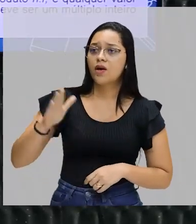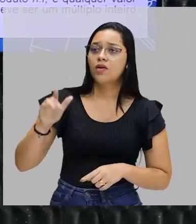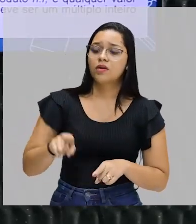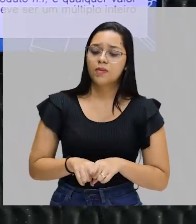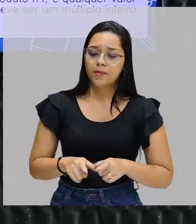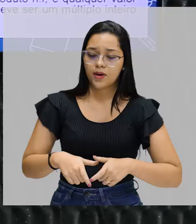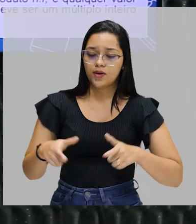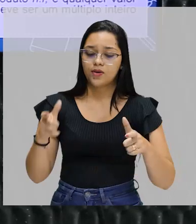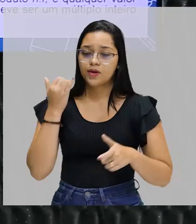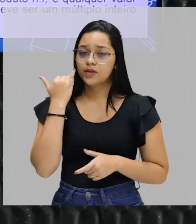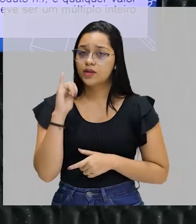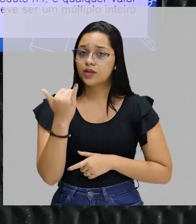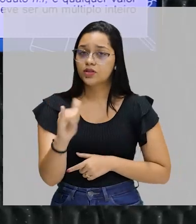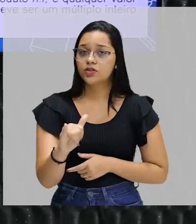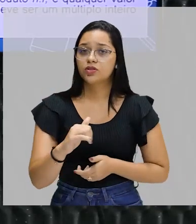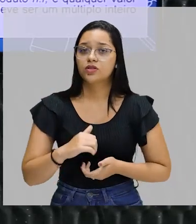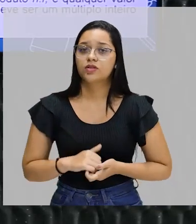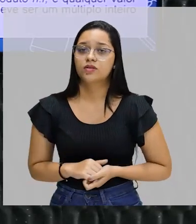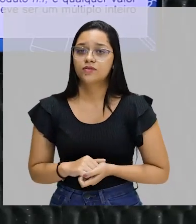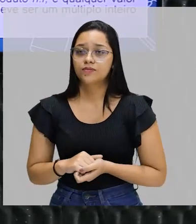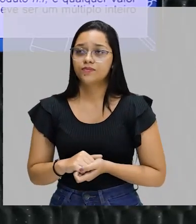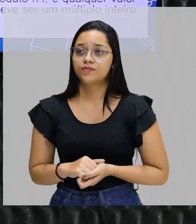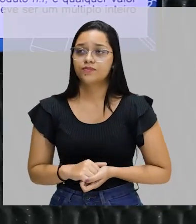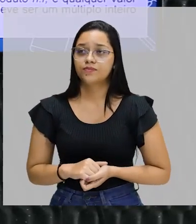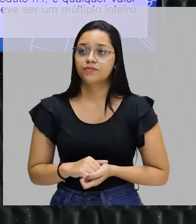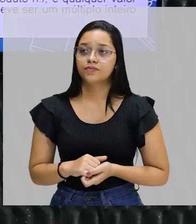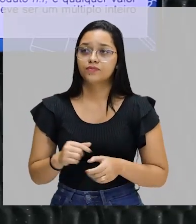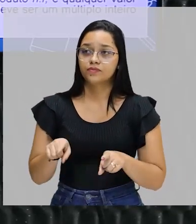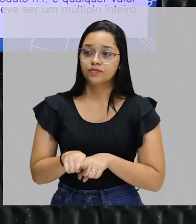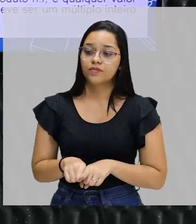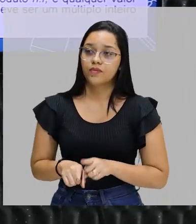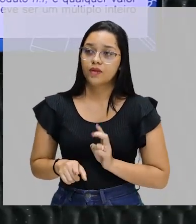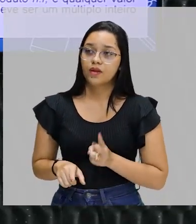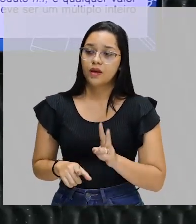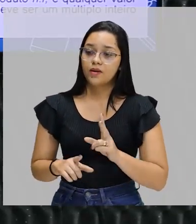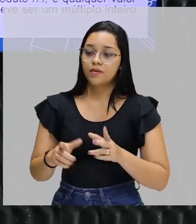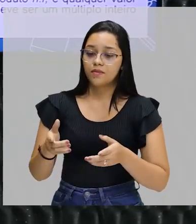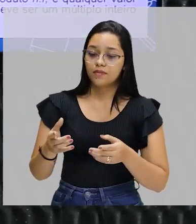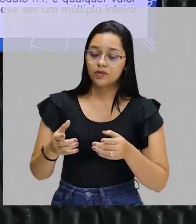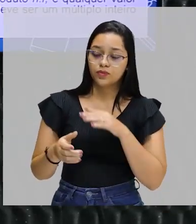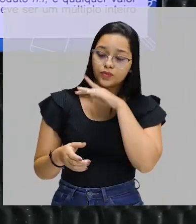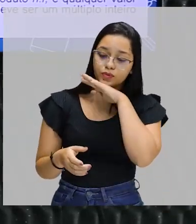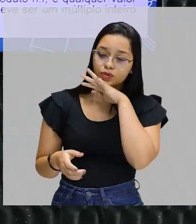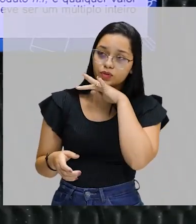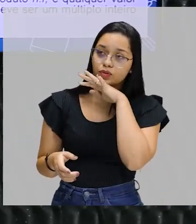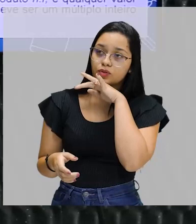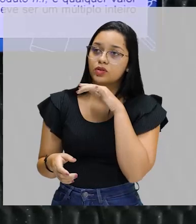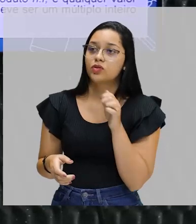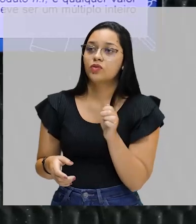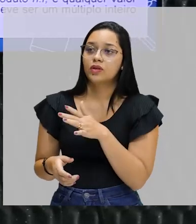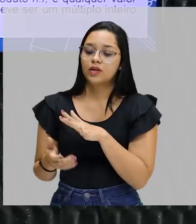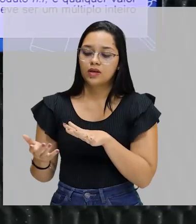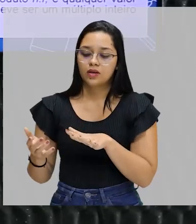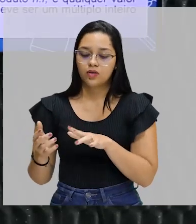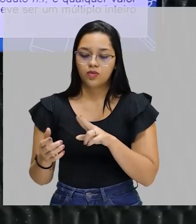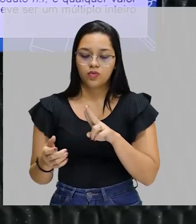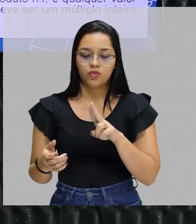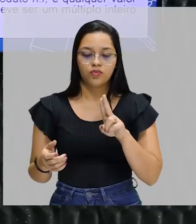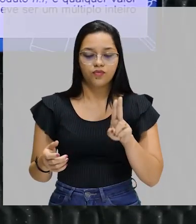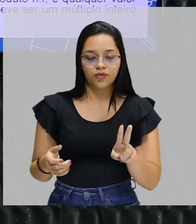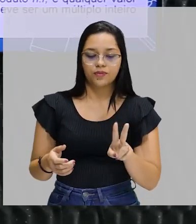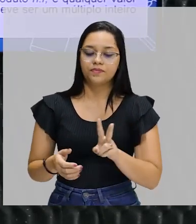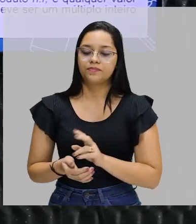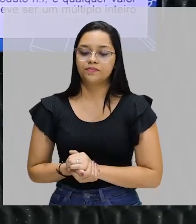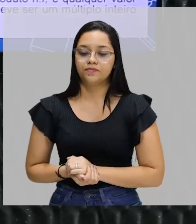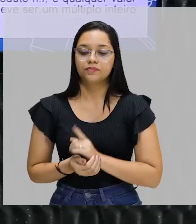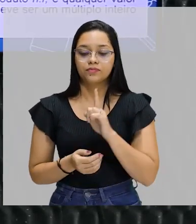maior energia. Ok? Logicamente que ele vai ser bem mais maléfico do que os raios UV.